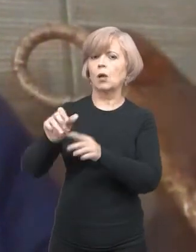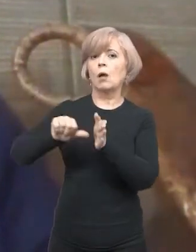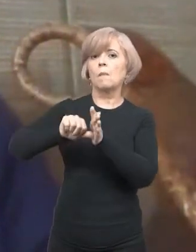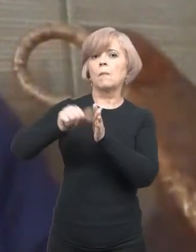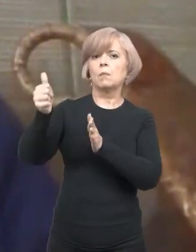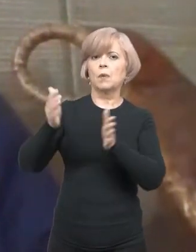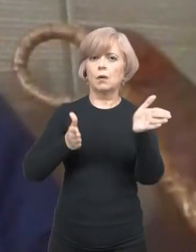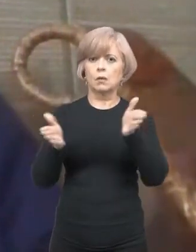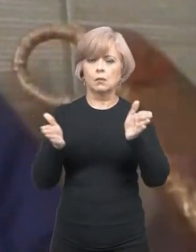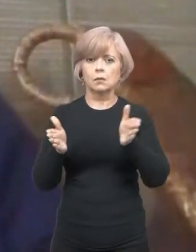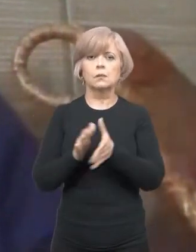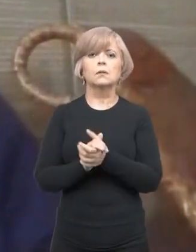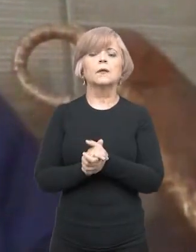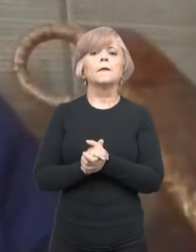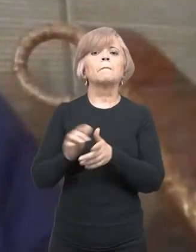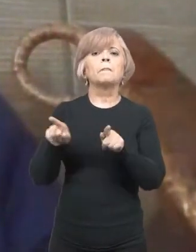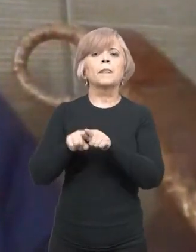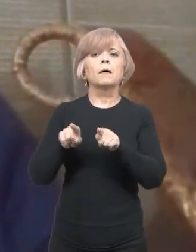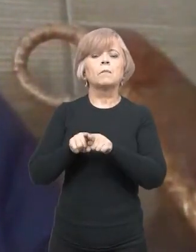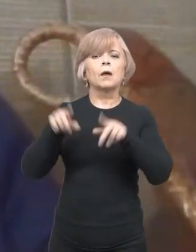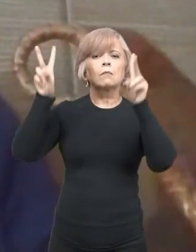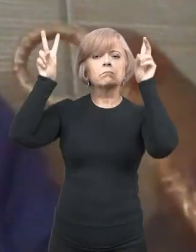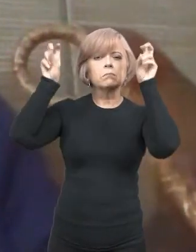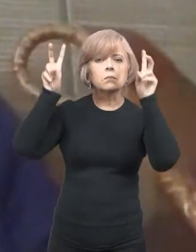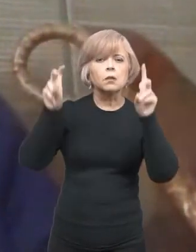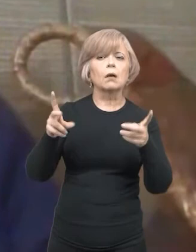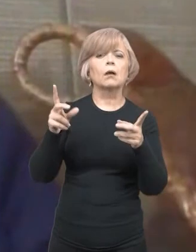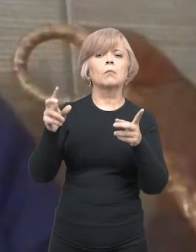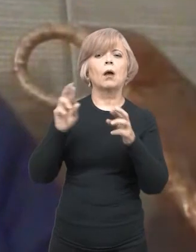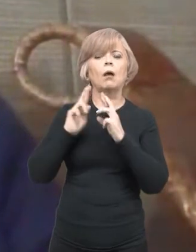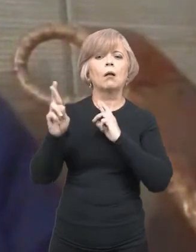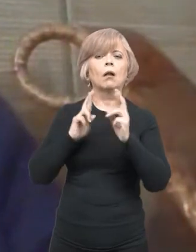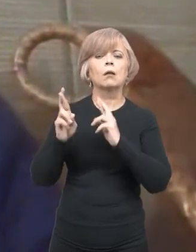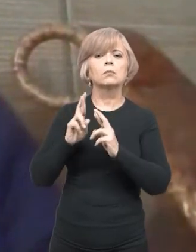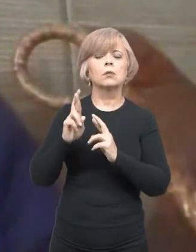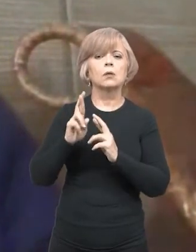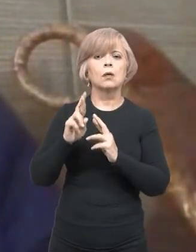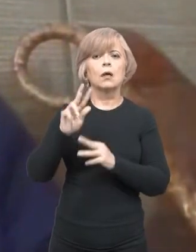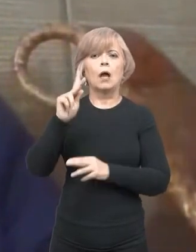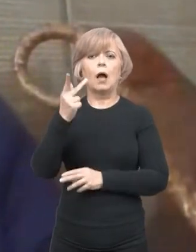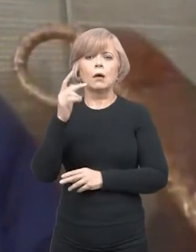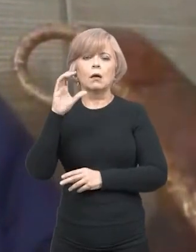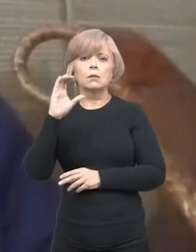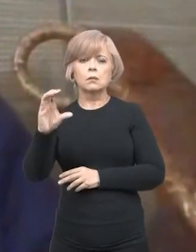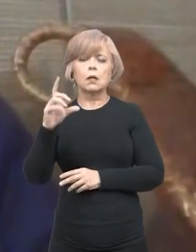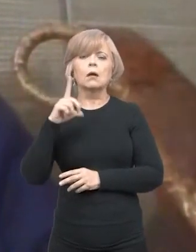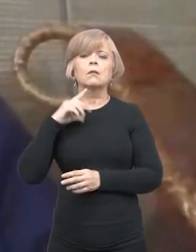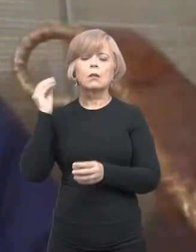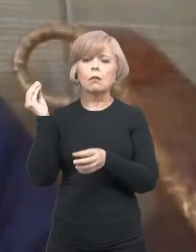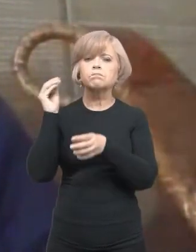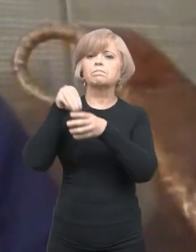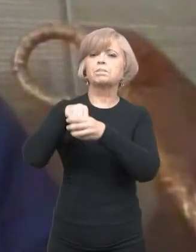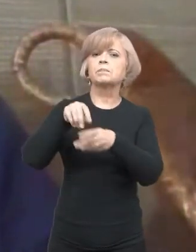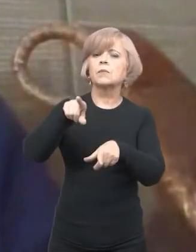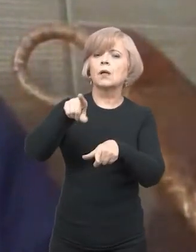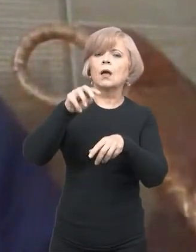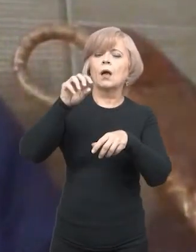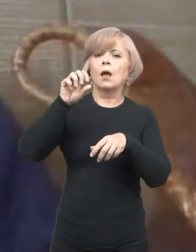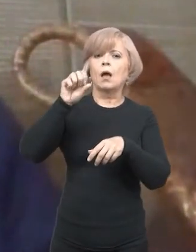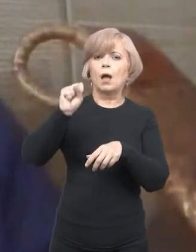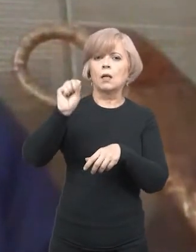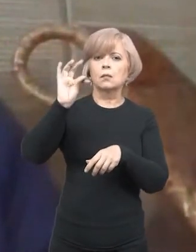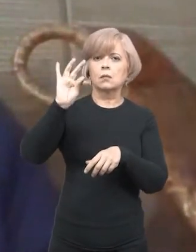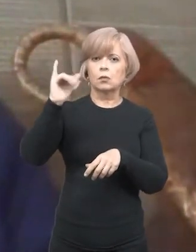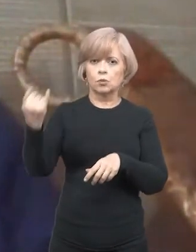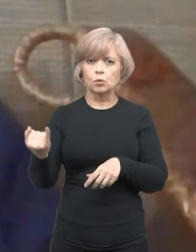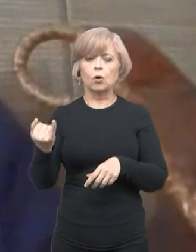primeira instância, questões também relacionadas a HCs que são impetrados no STJ ou no